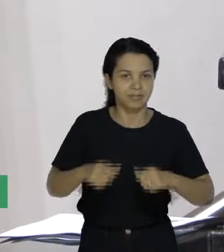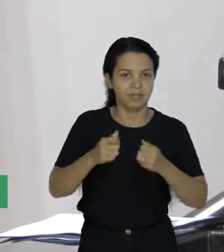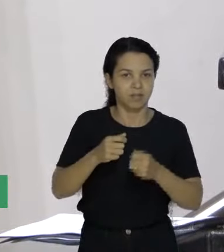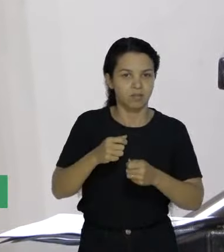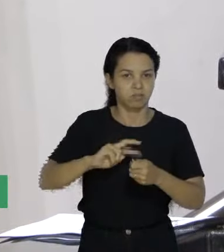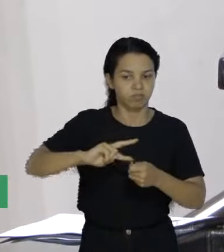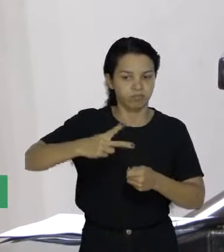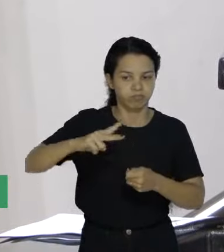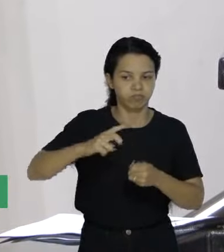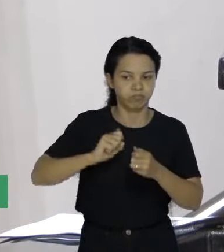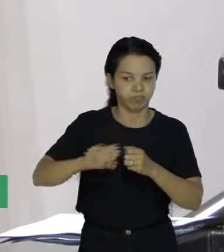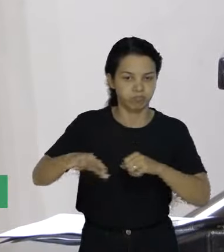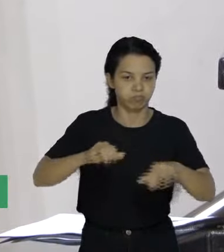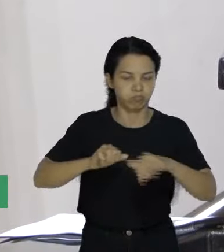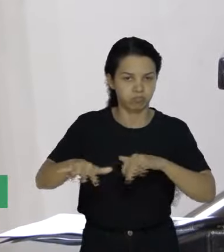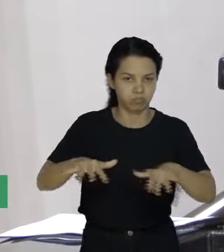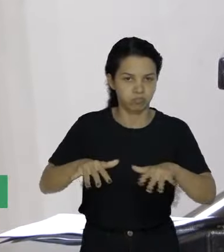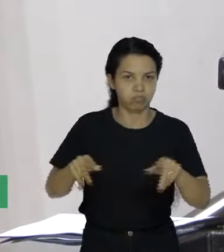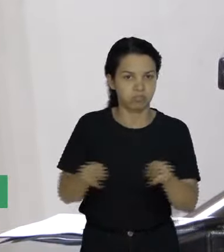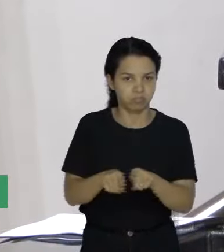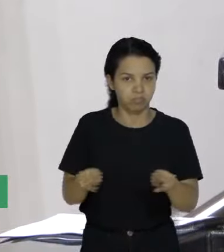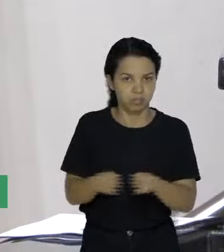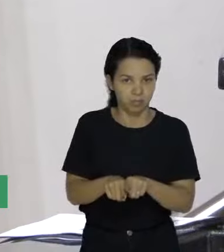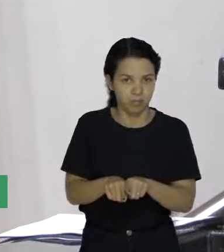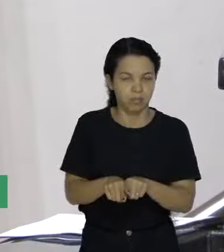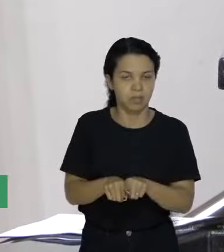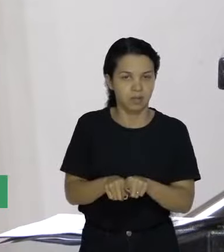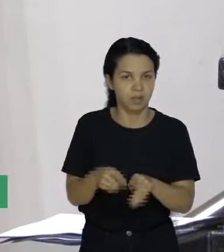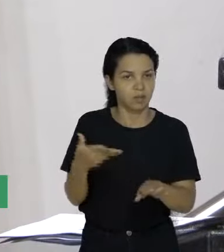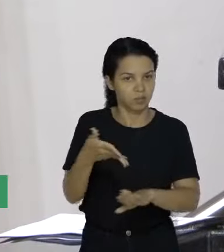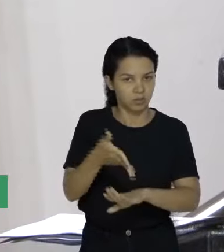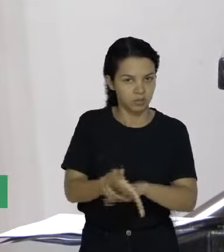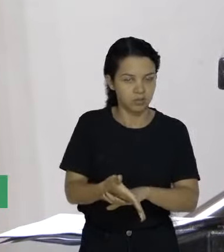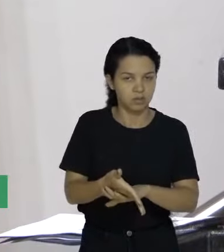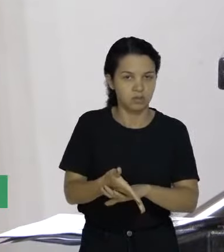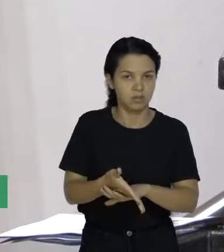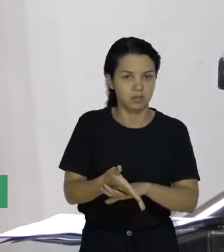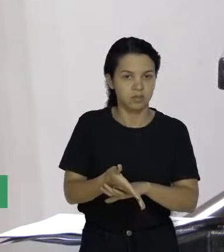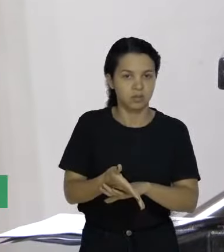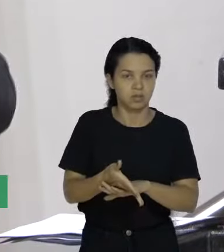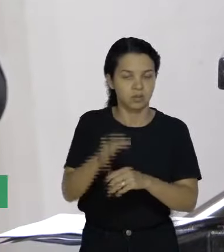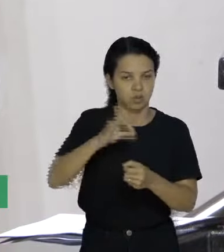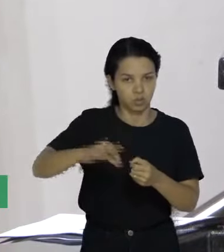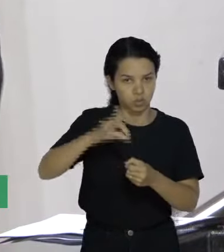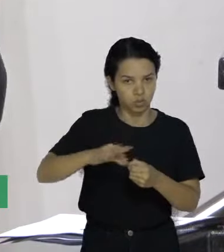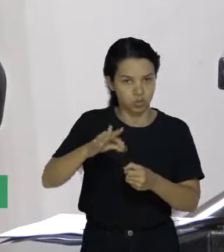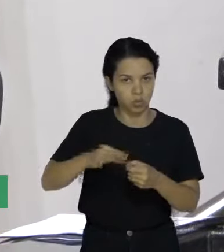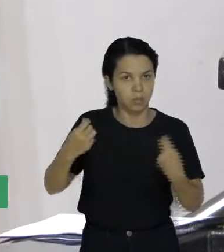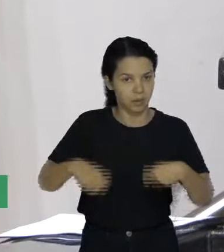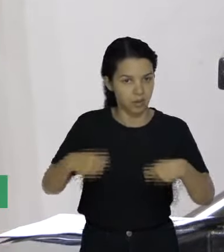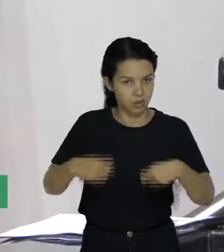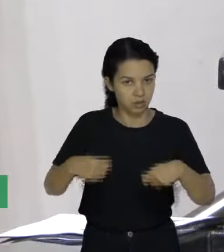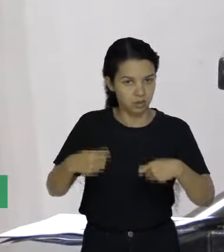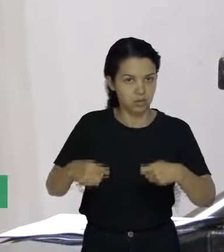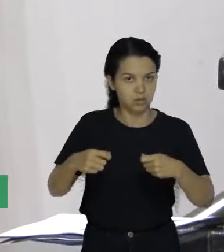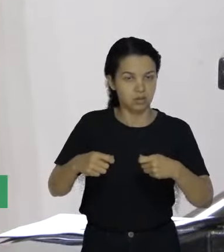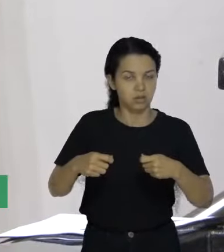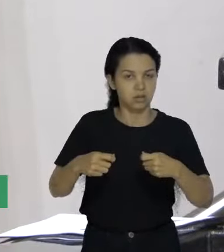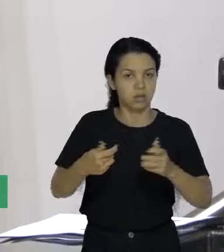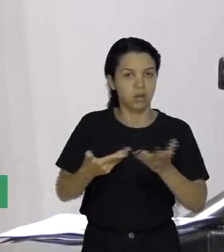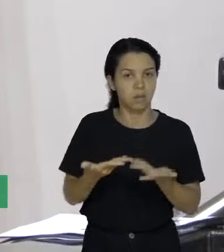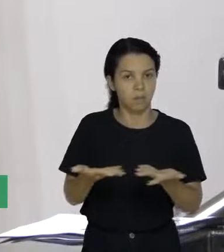são exemplos de uma atuação resolutiva da instituição as boas práticas que merecem ser reveladas a